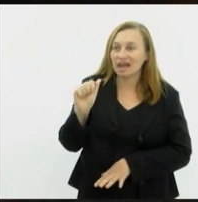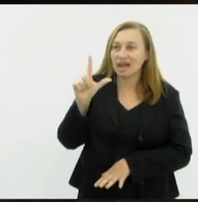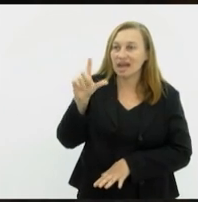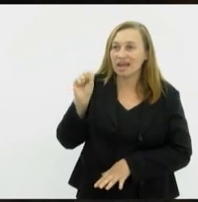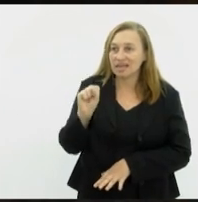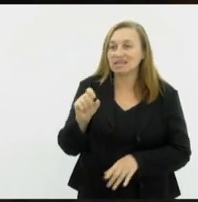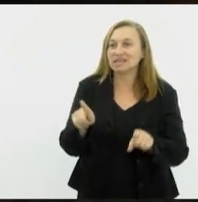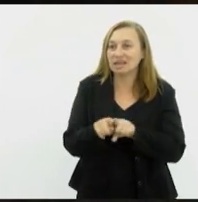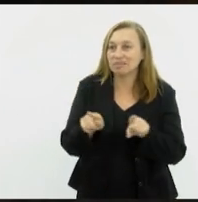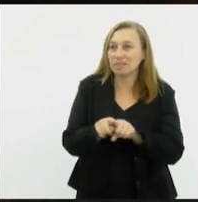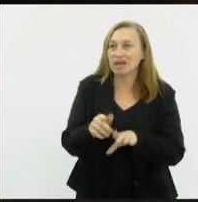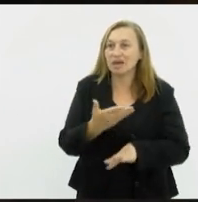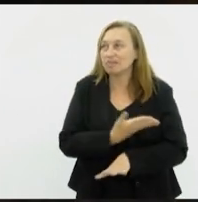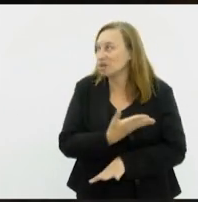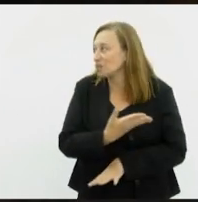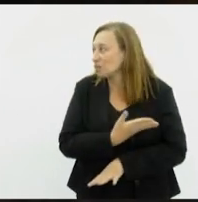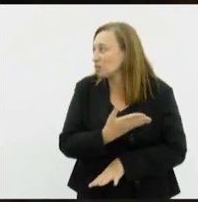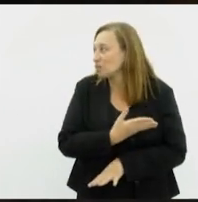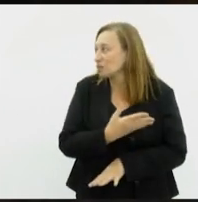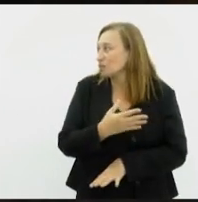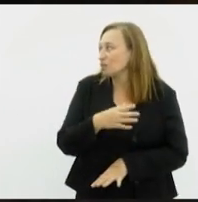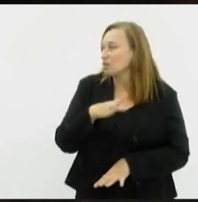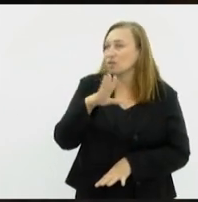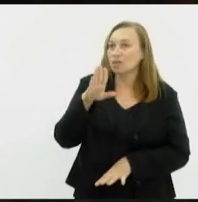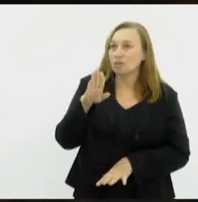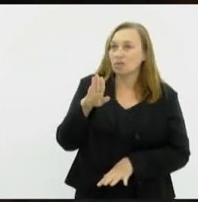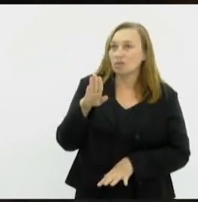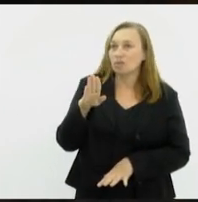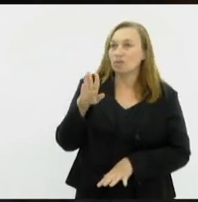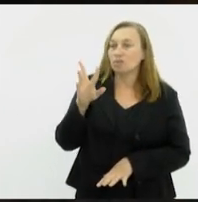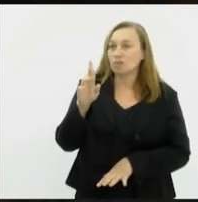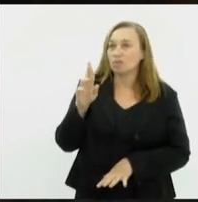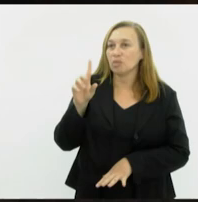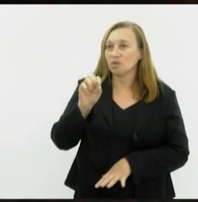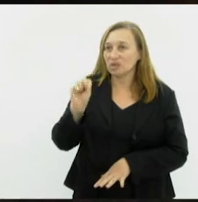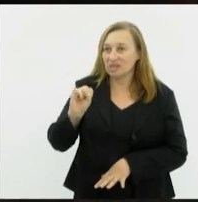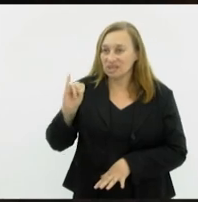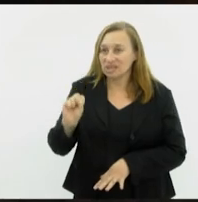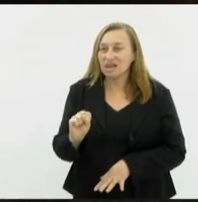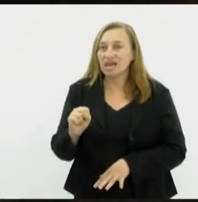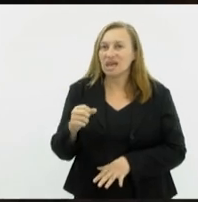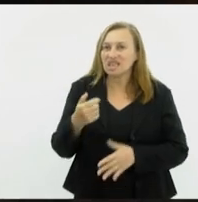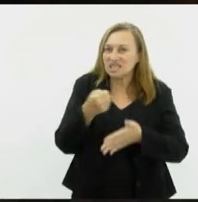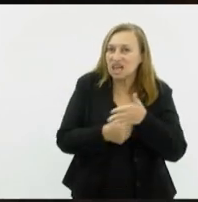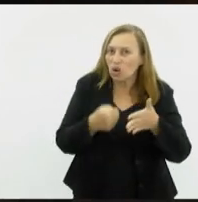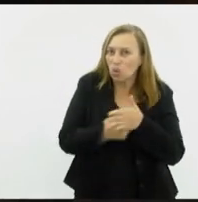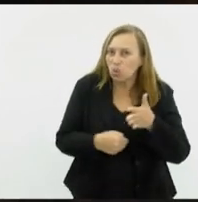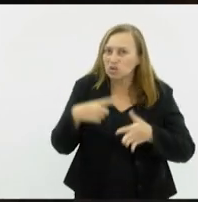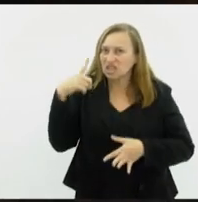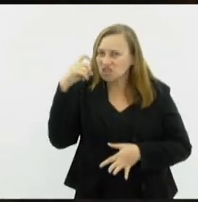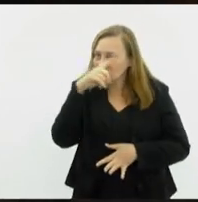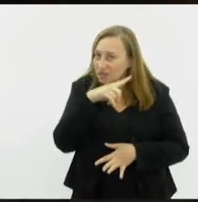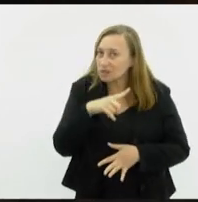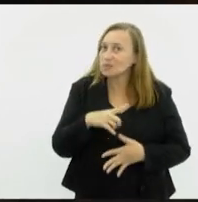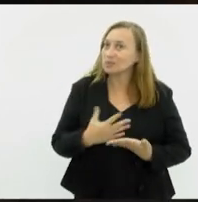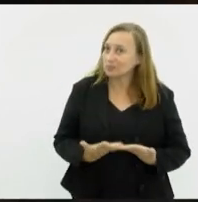nosso amigo Bruce e Cledson também caminham conosco nessa luta que não é fácil. Queria agradecer também, Thales.